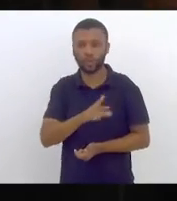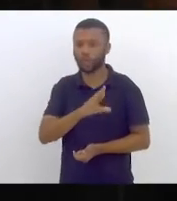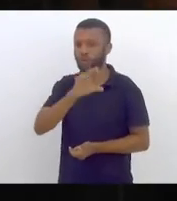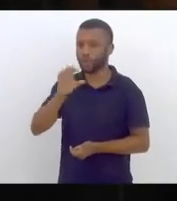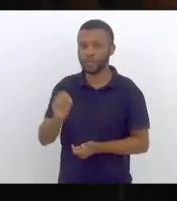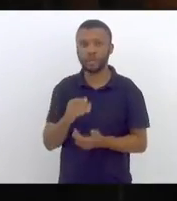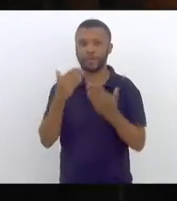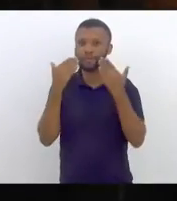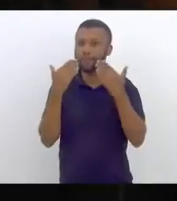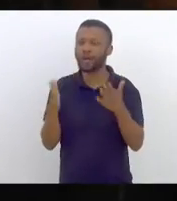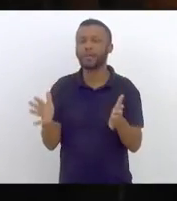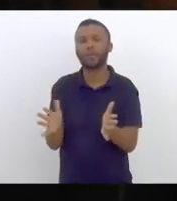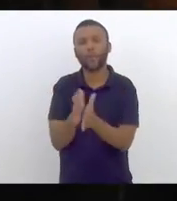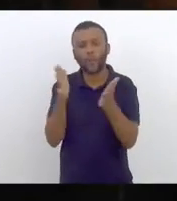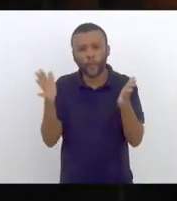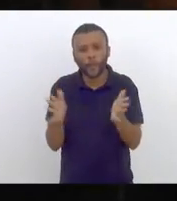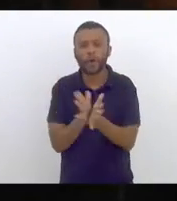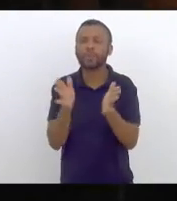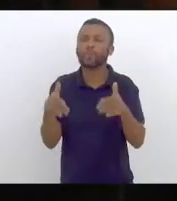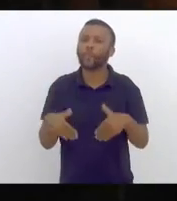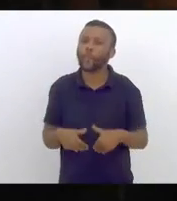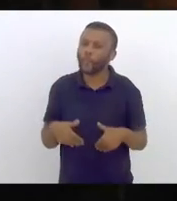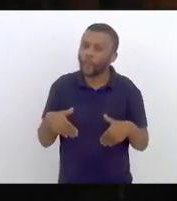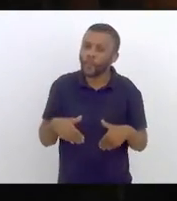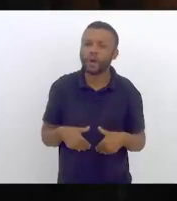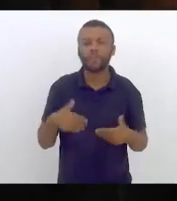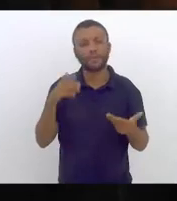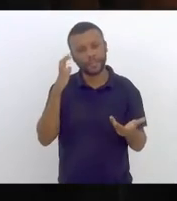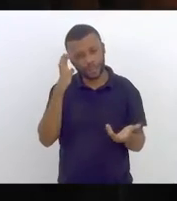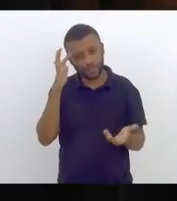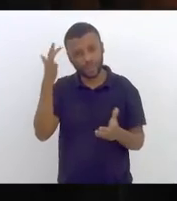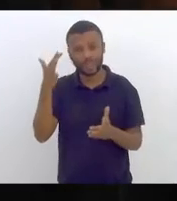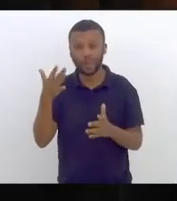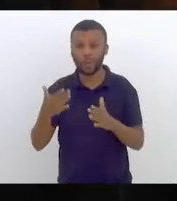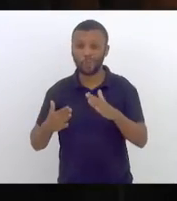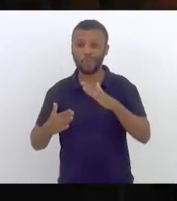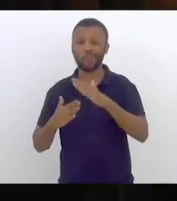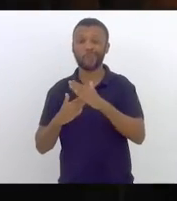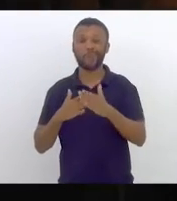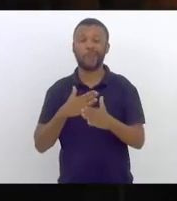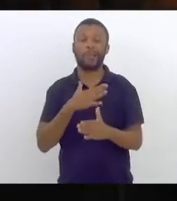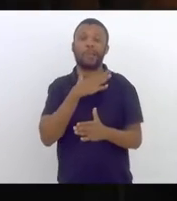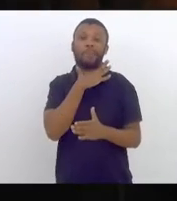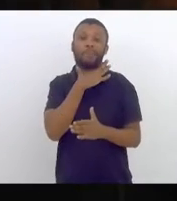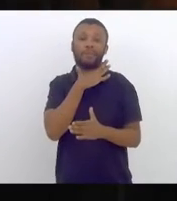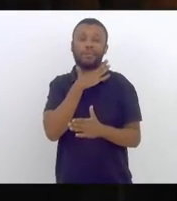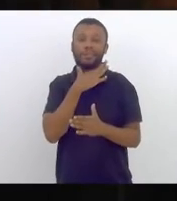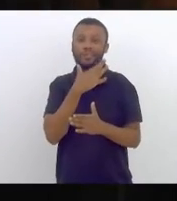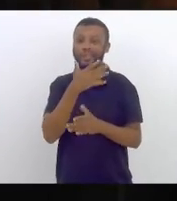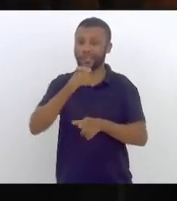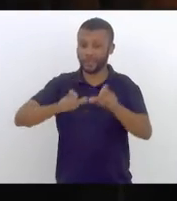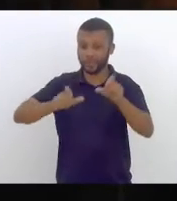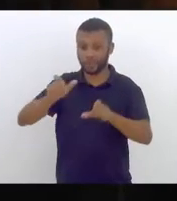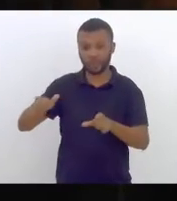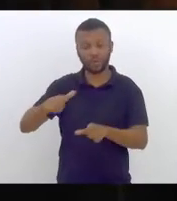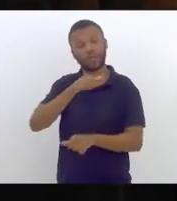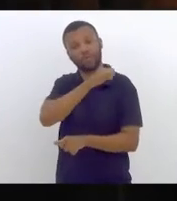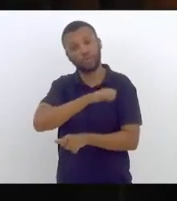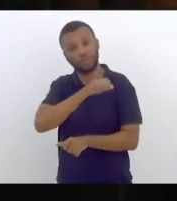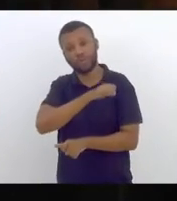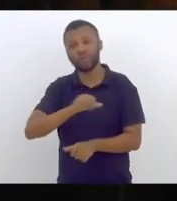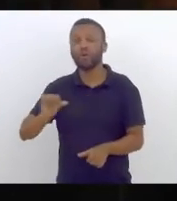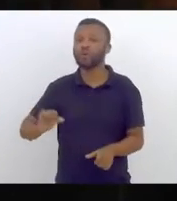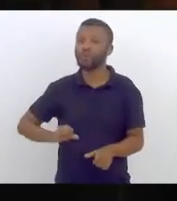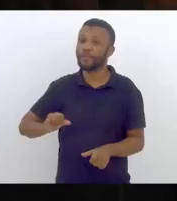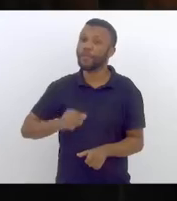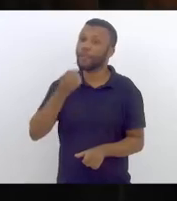da miserabilidade, da fome, da situação limite que as pessoas no Estado do Rio de Janeiro estão sofrendo.